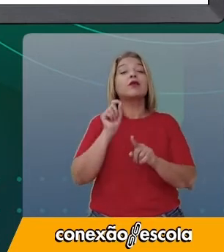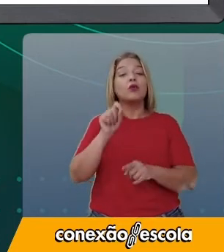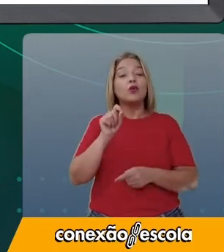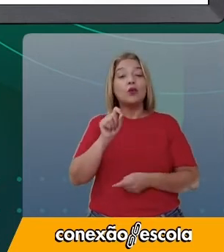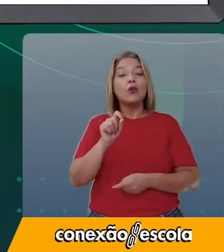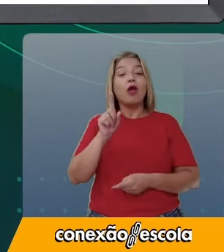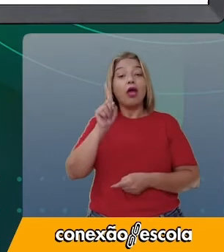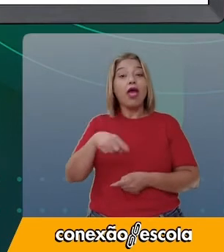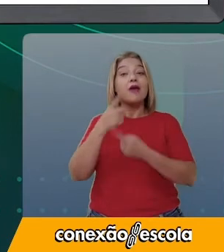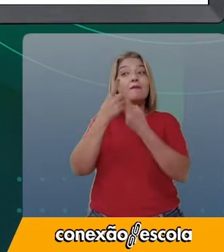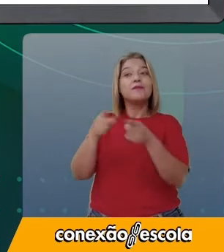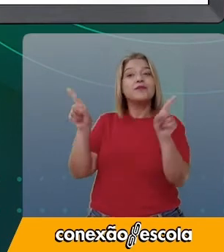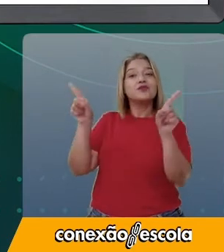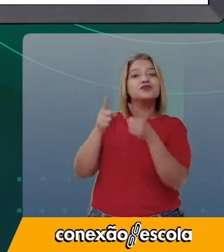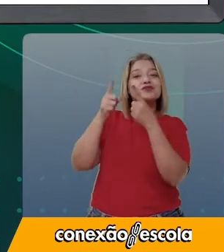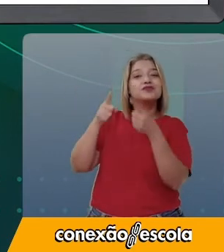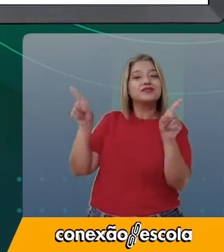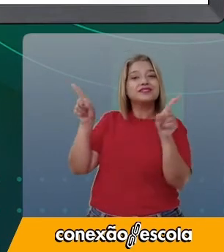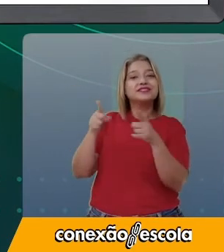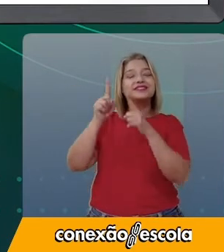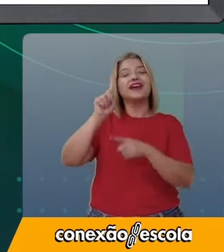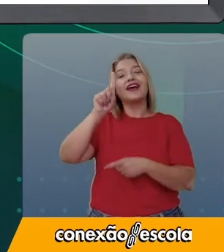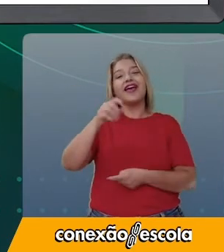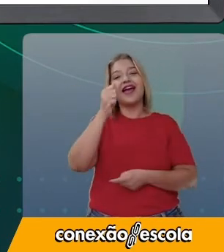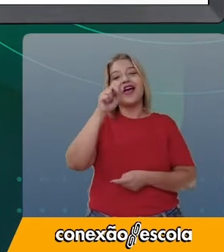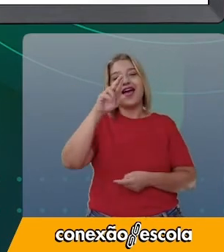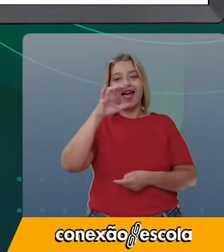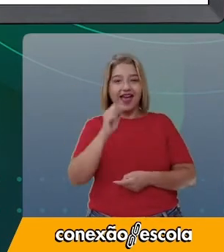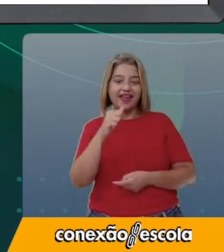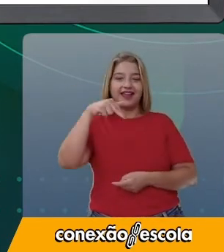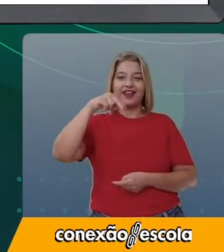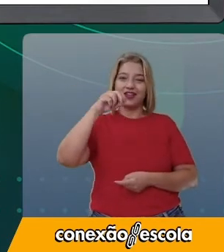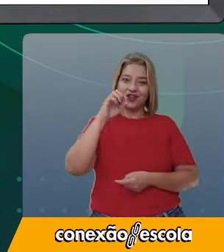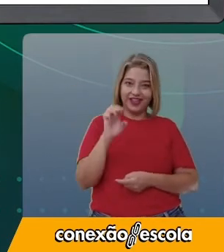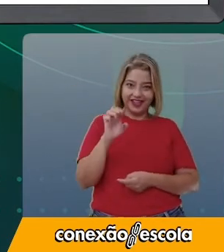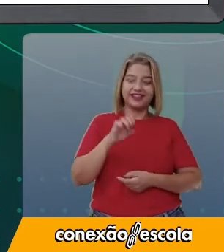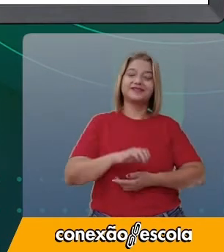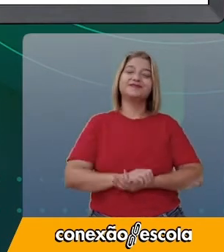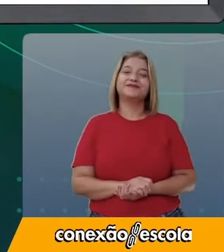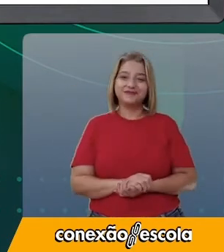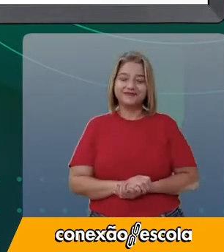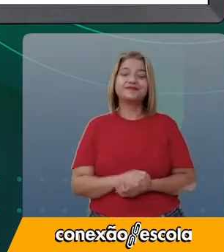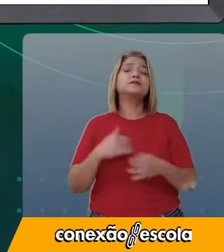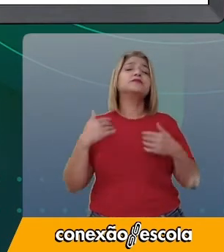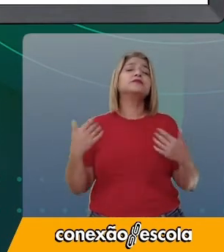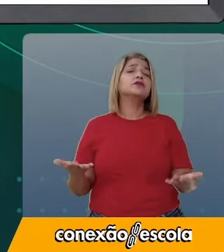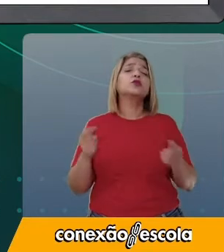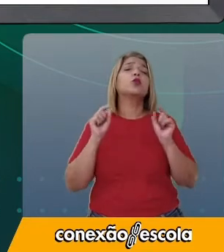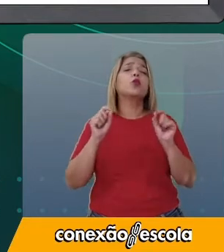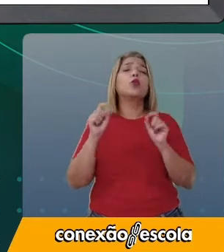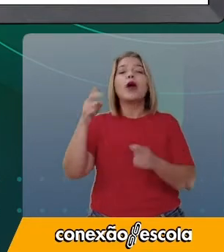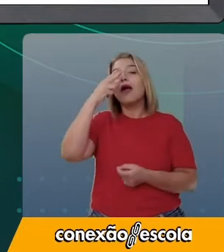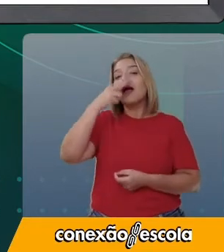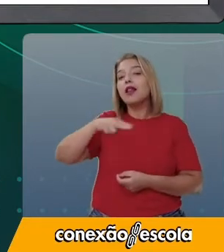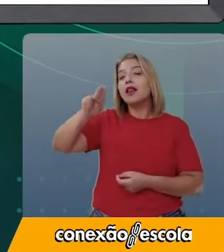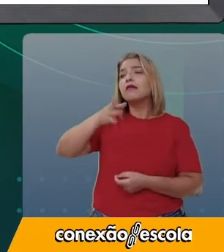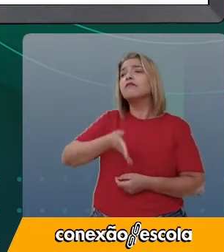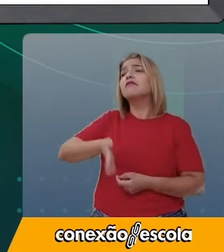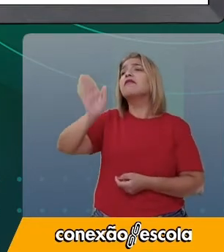musicado para o musical A Arca de Noé. Então, onde vais,